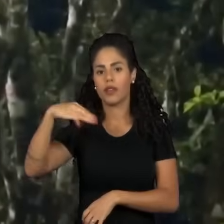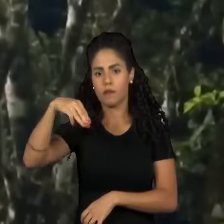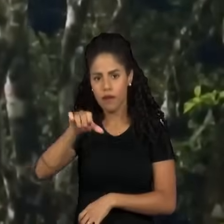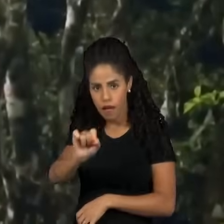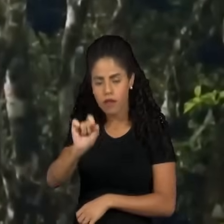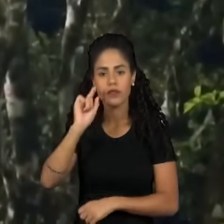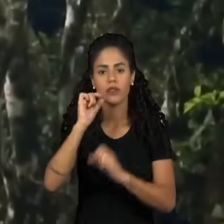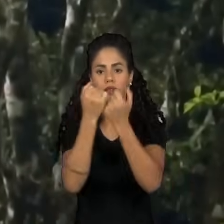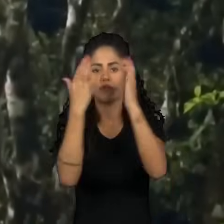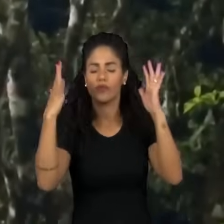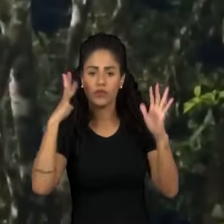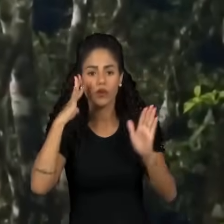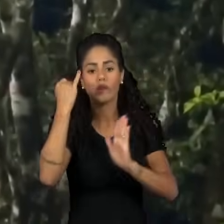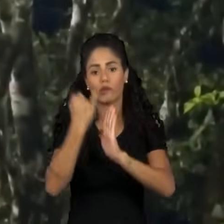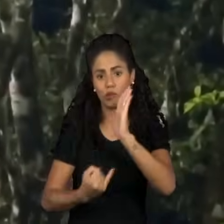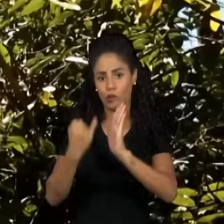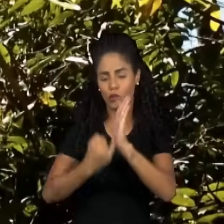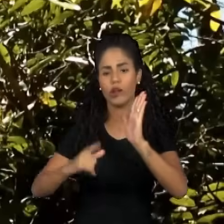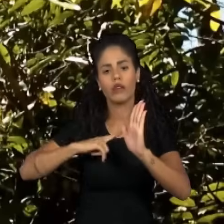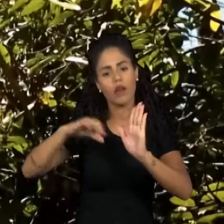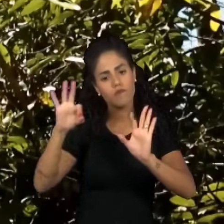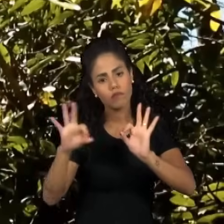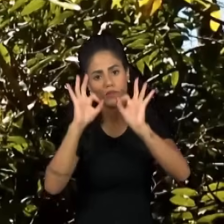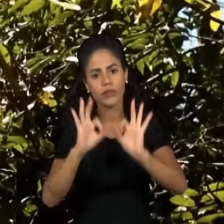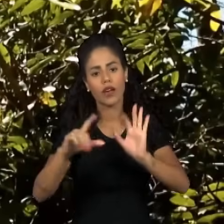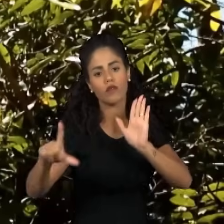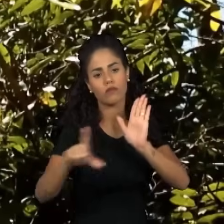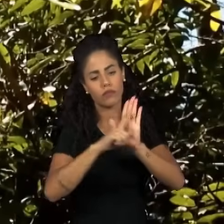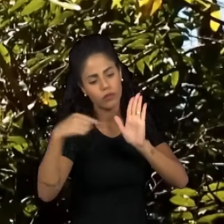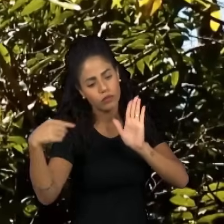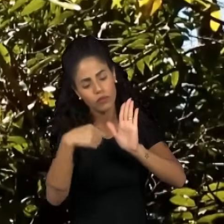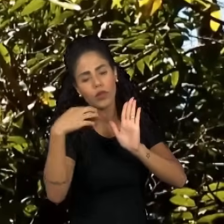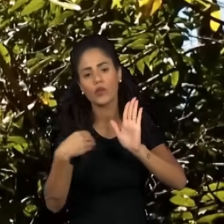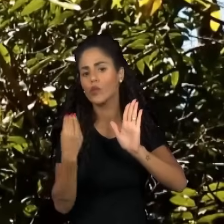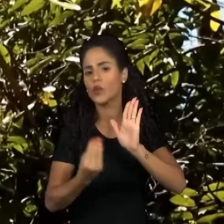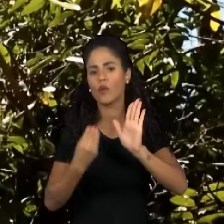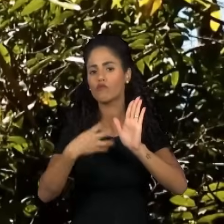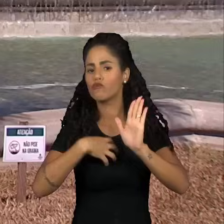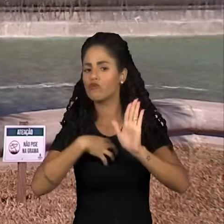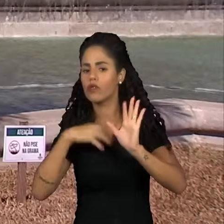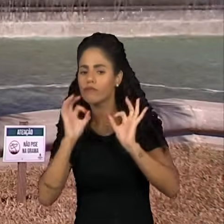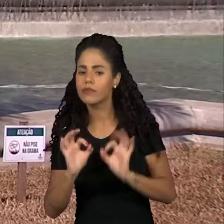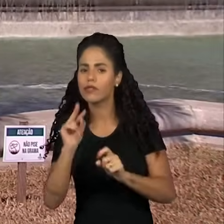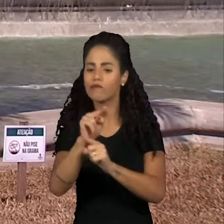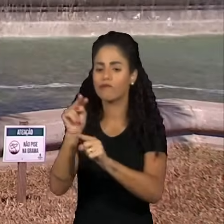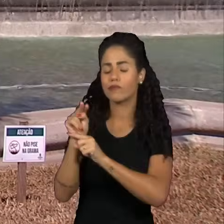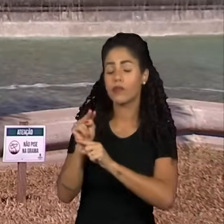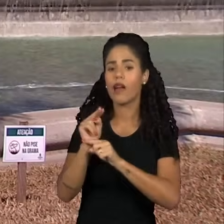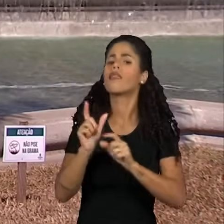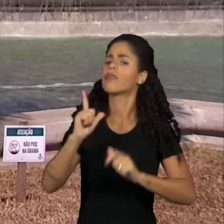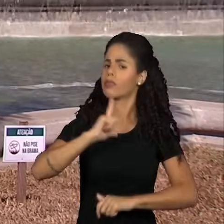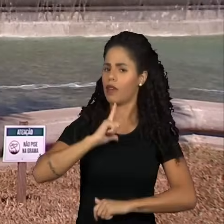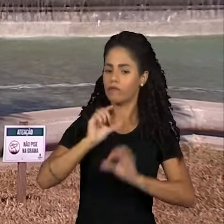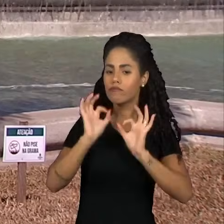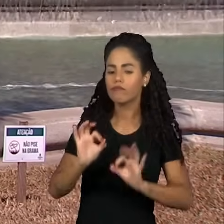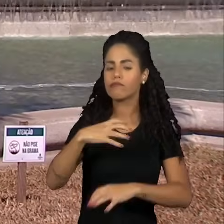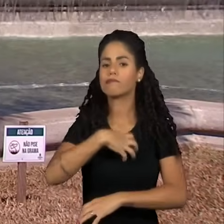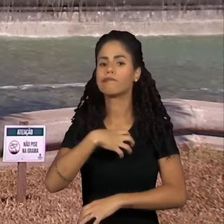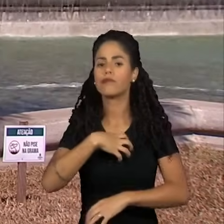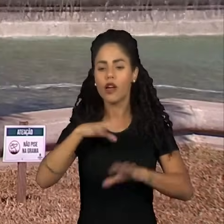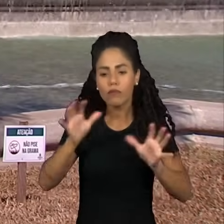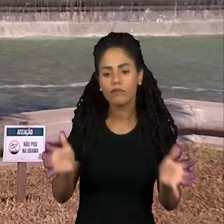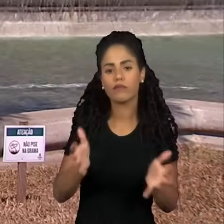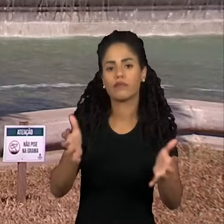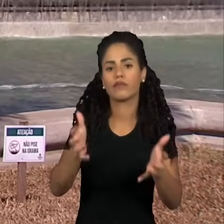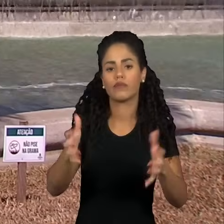ecológico, tributo que segue critérios ambientais. Existem formas de incentivar a criação